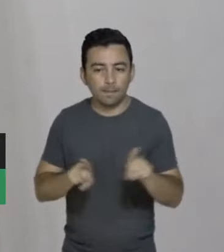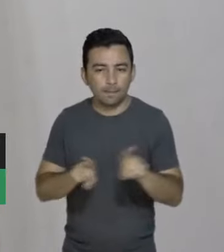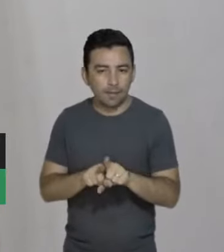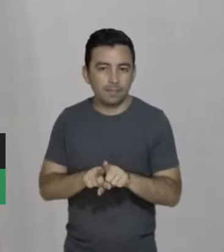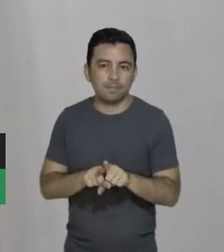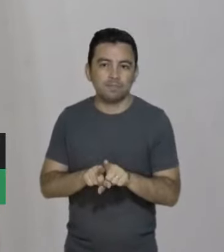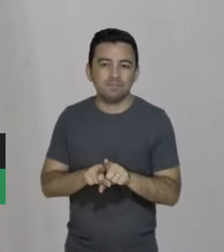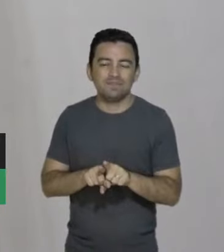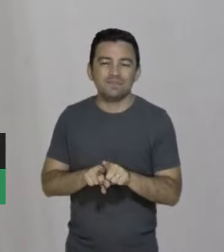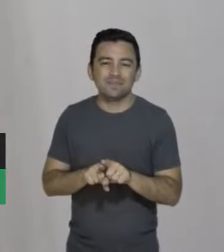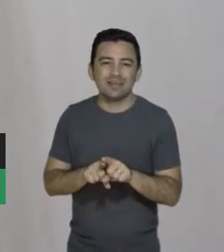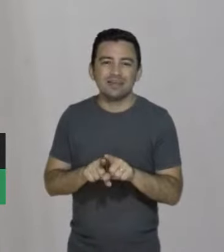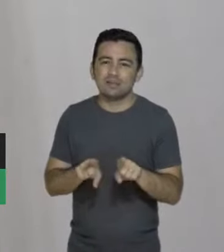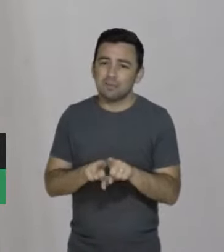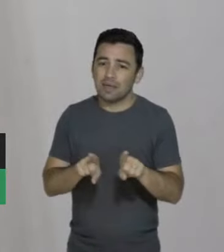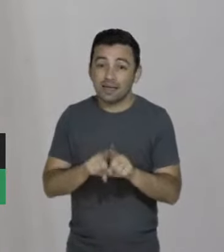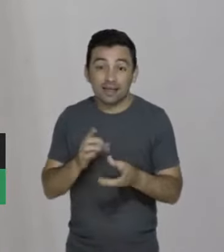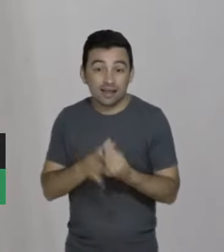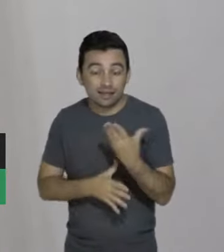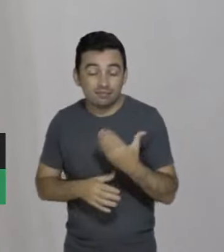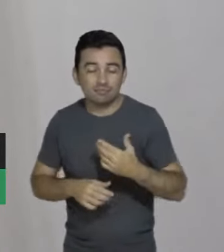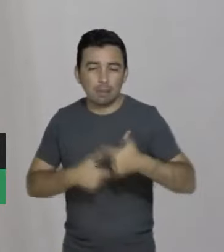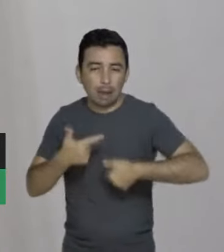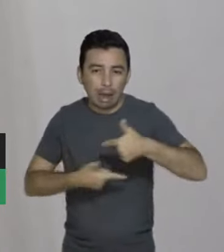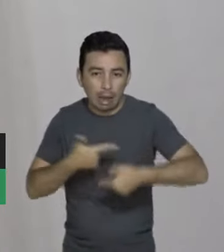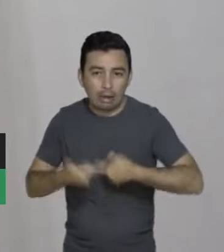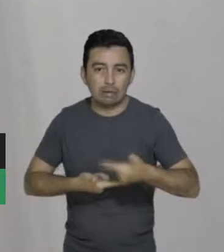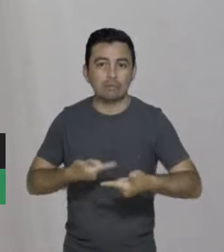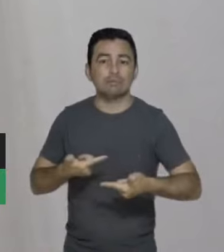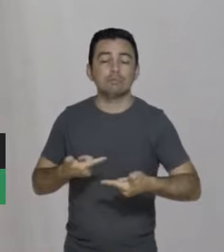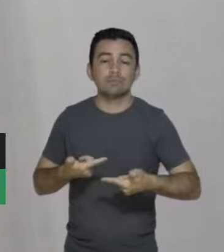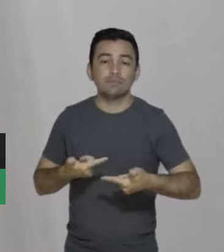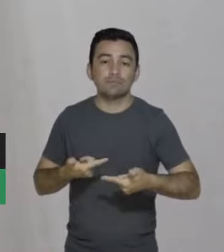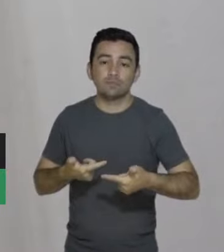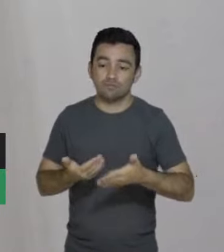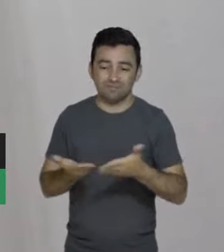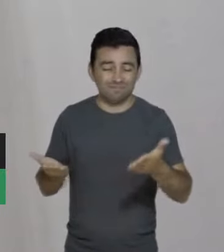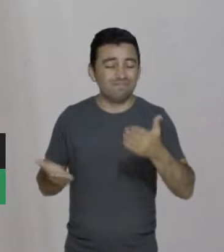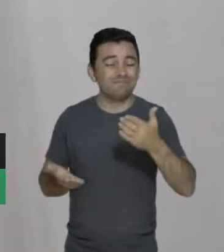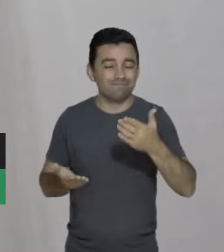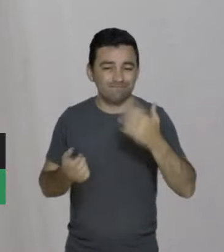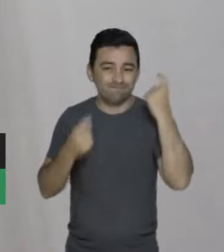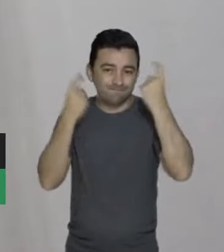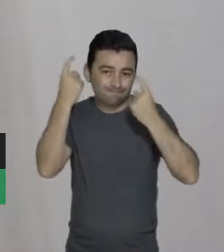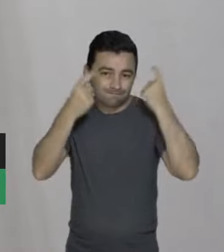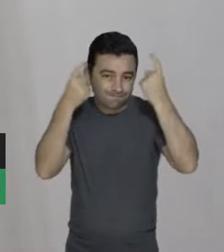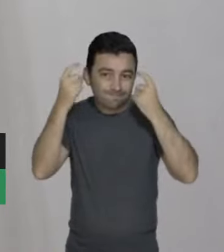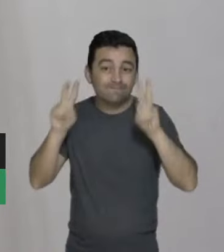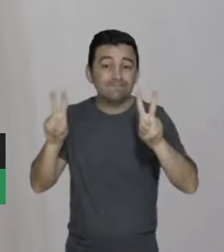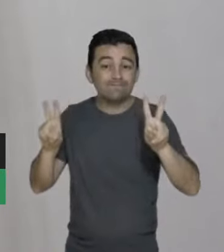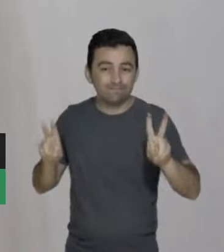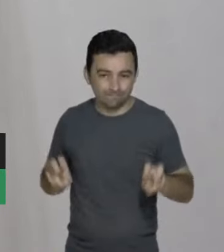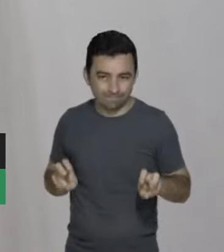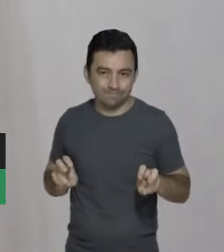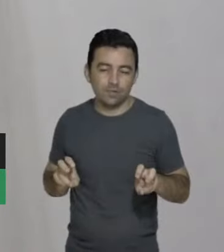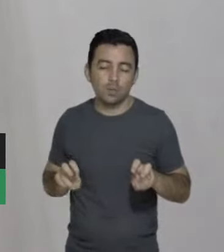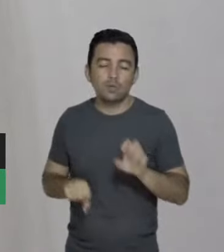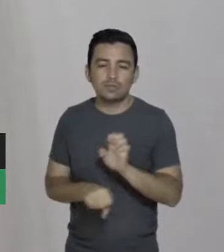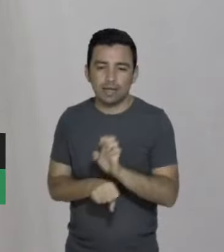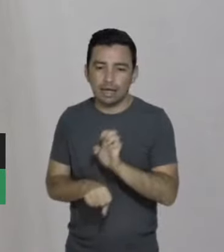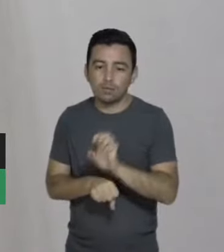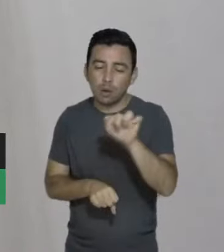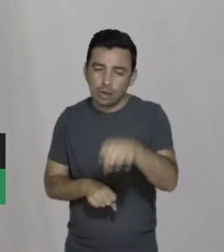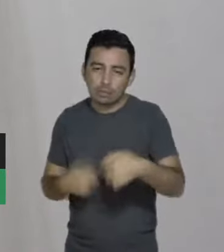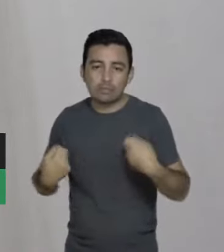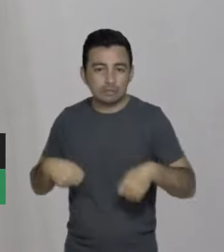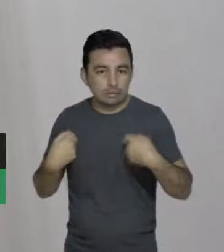aqui a questão do geração trabalho empregue e renda uma preocupante que estão que o nosso estado precisa observar e